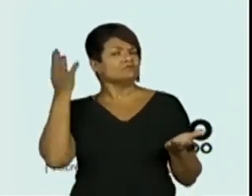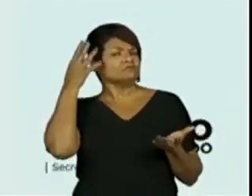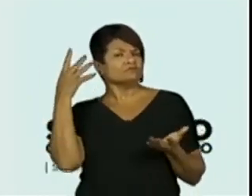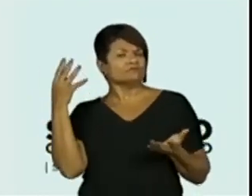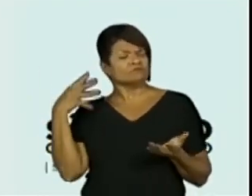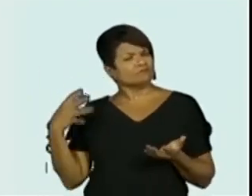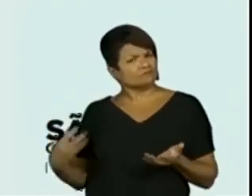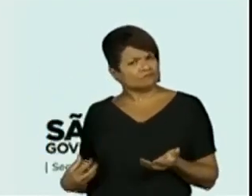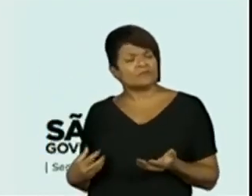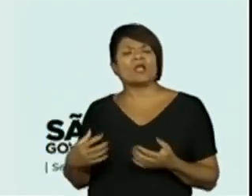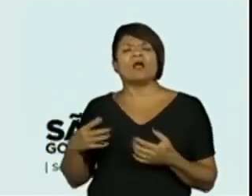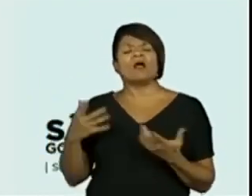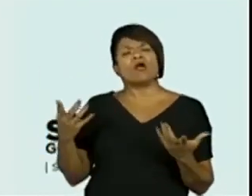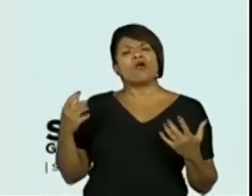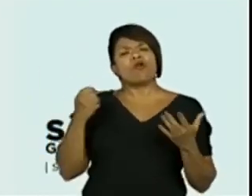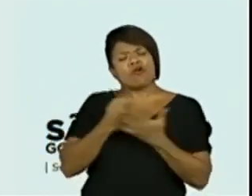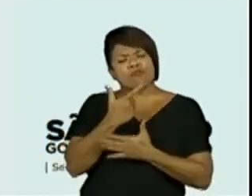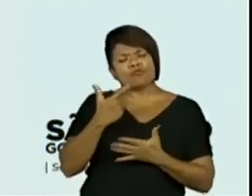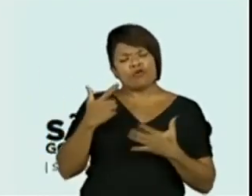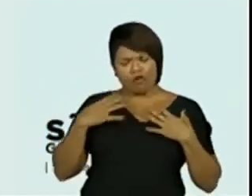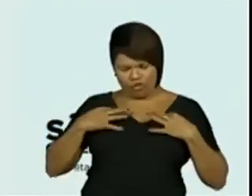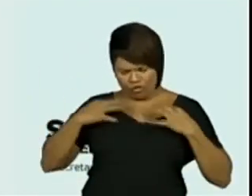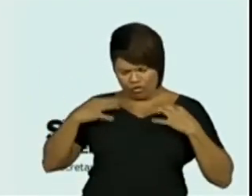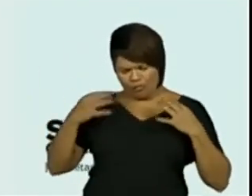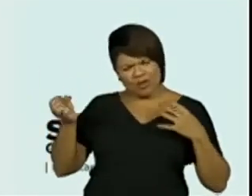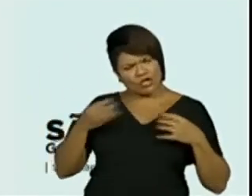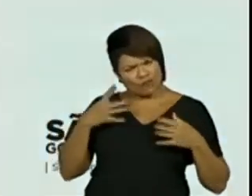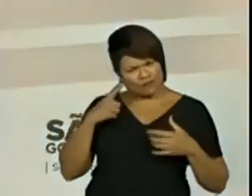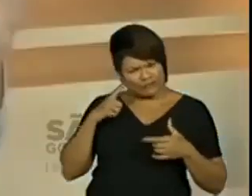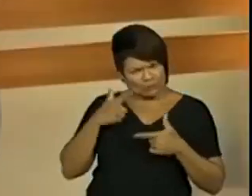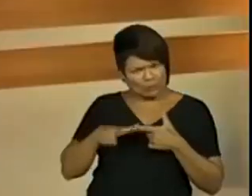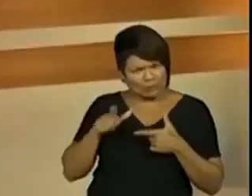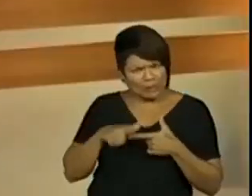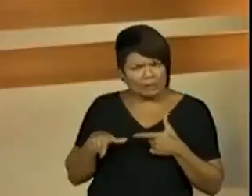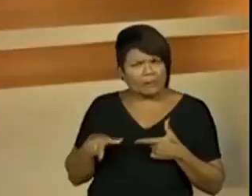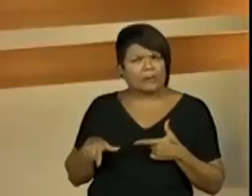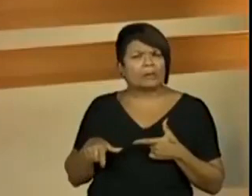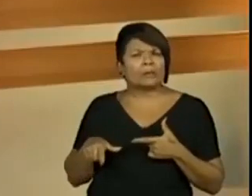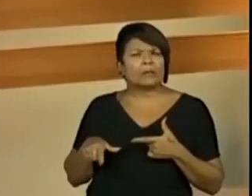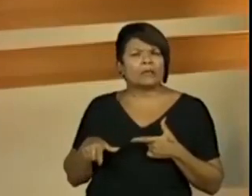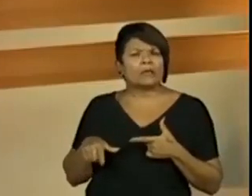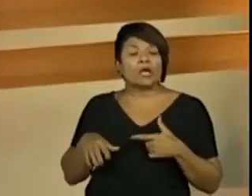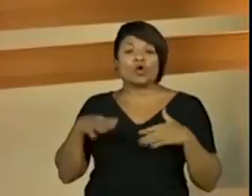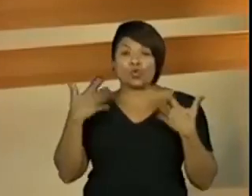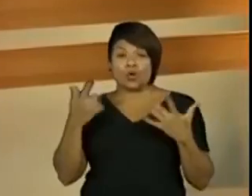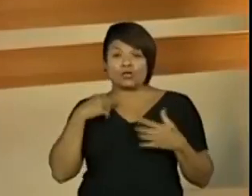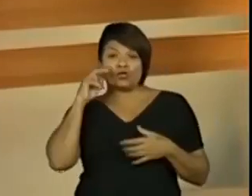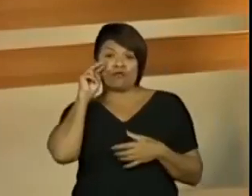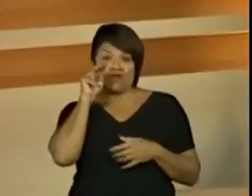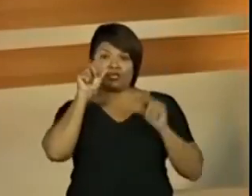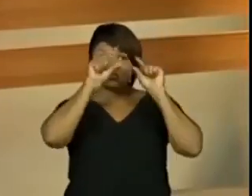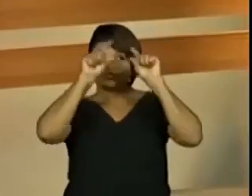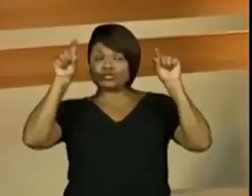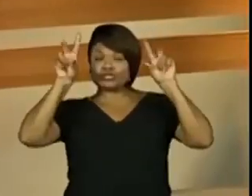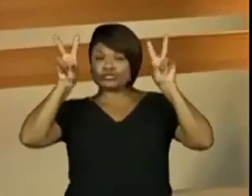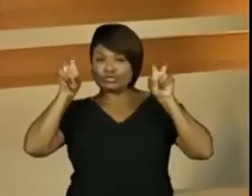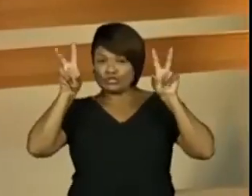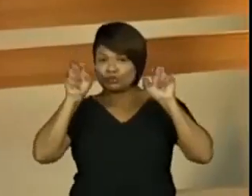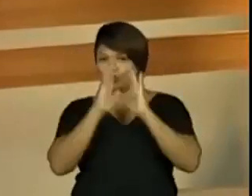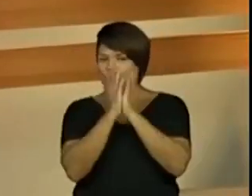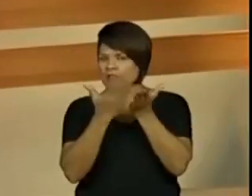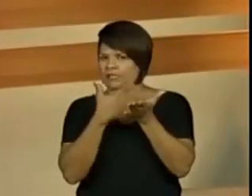nova que deu problema? Quando a gente olha o título de uma obra, de um livro, ele